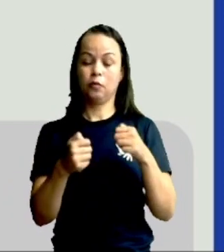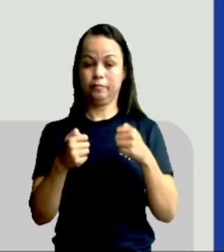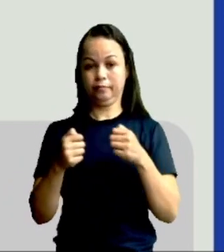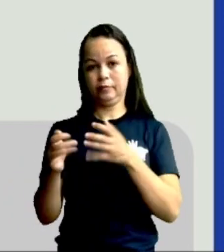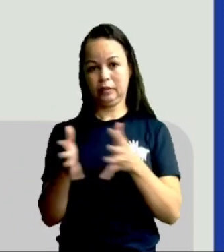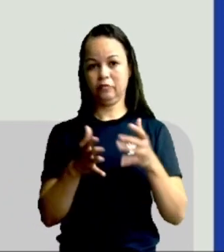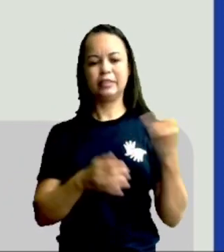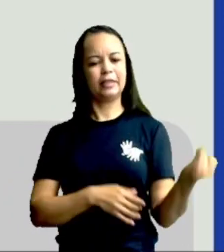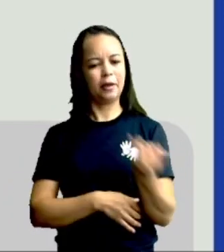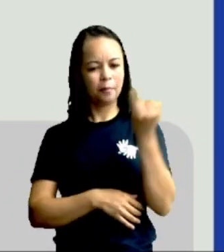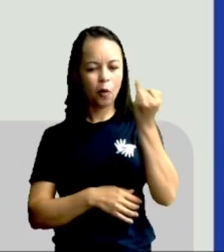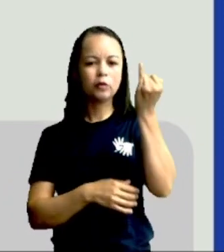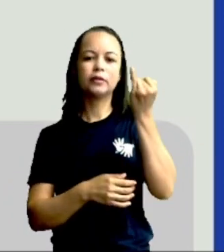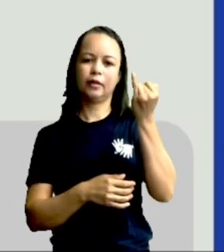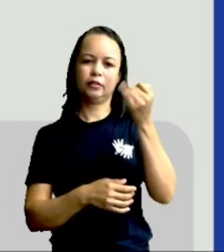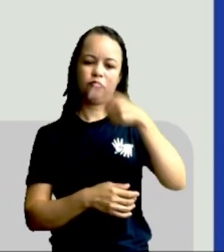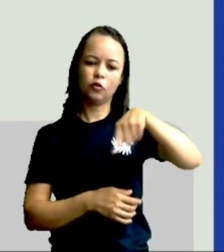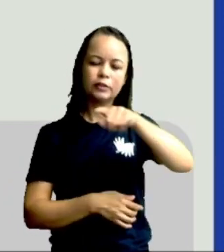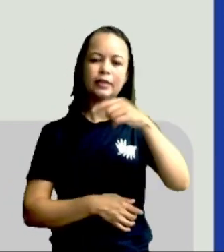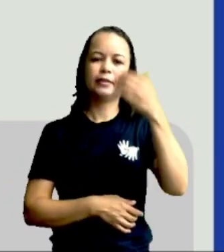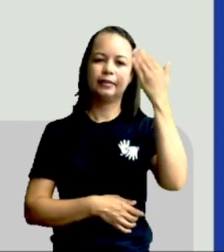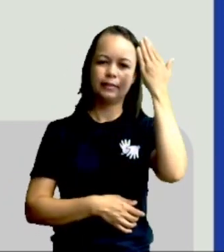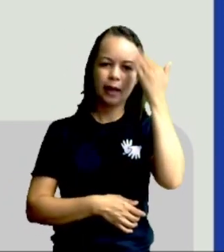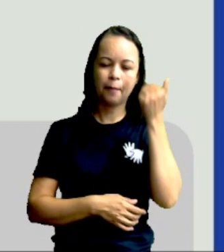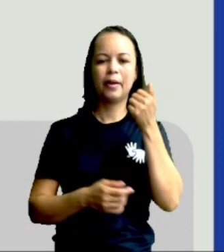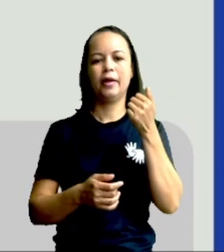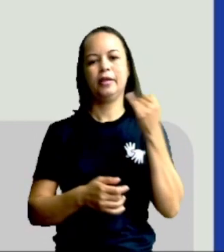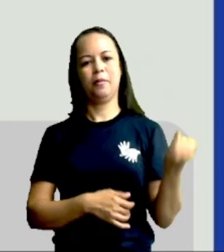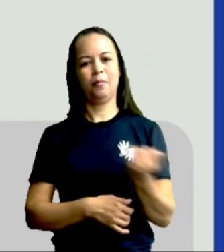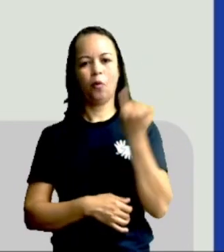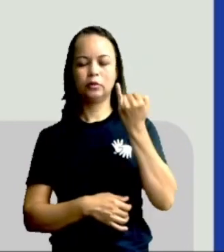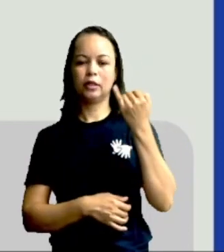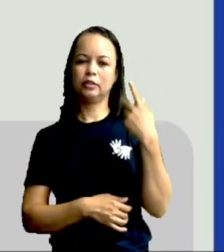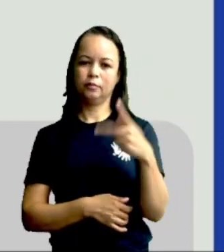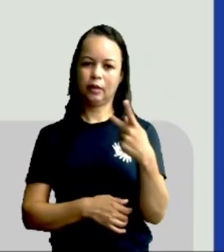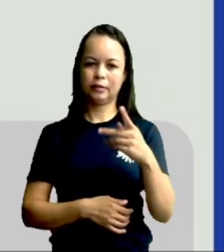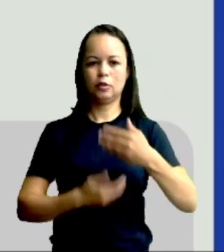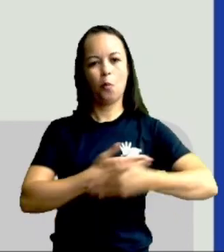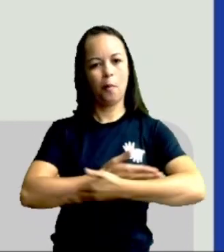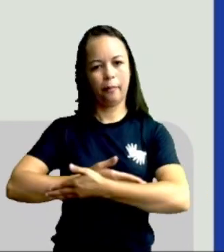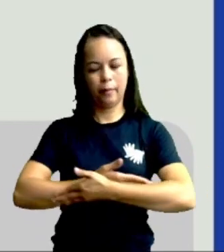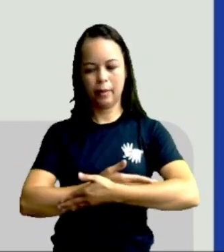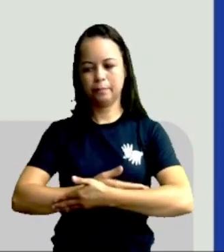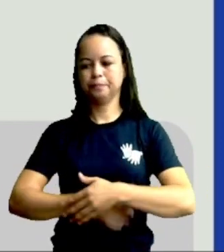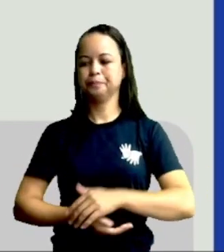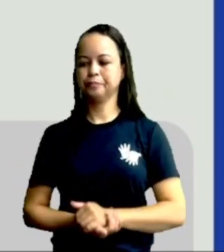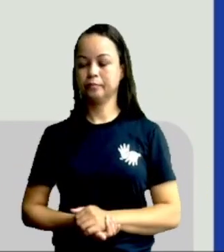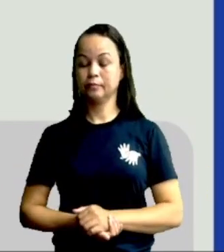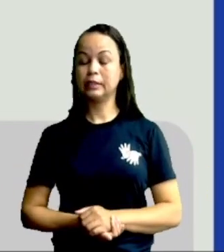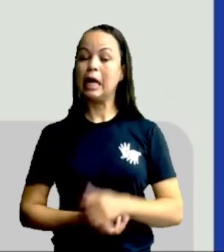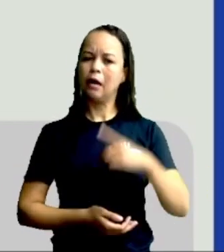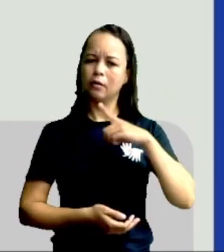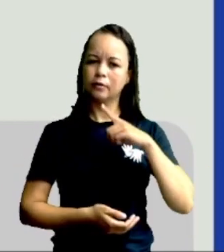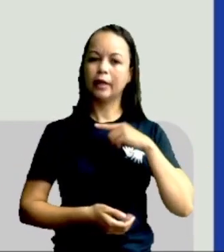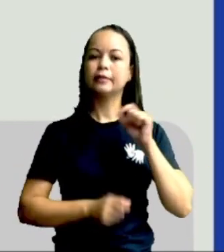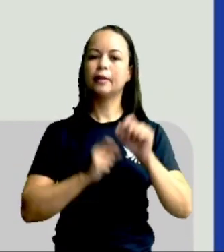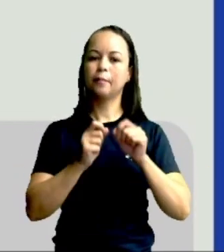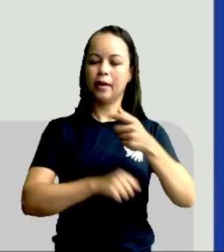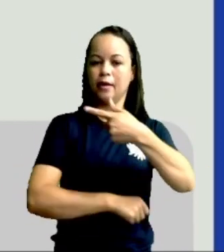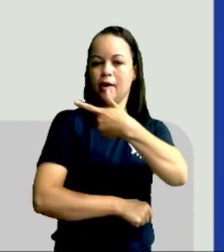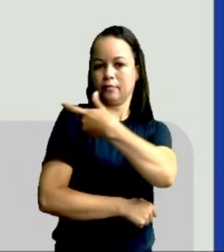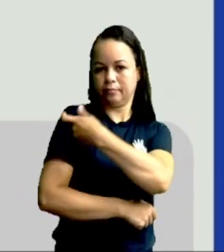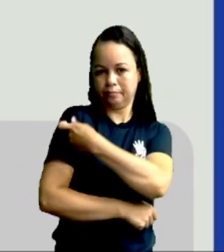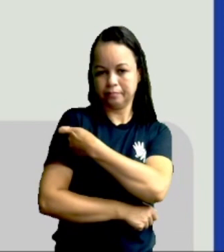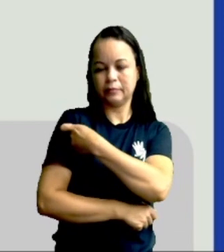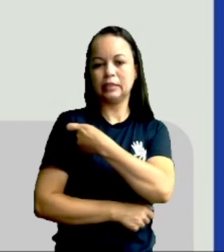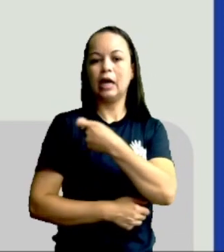ser importantíssimo para você e para o seu futuro bebê. E aí, ó, vacina-se contra a hepatite B